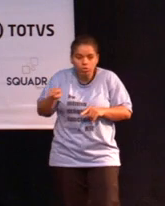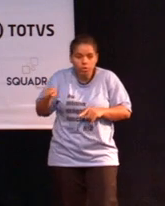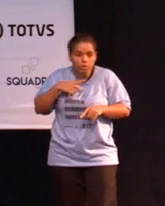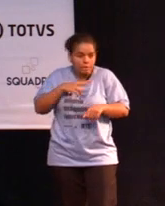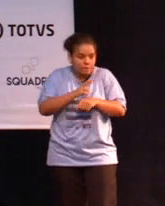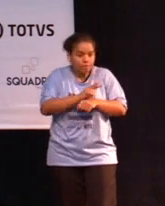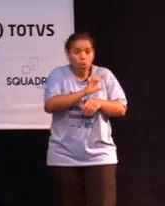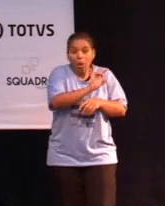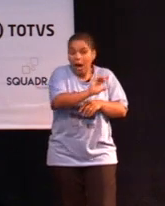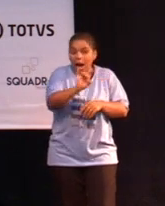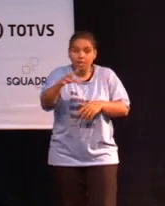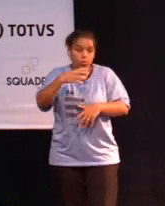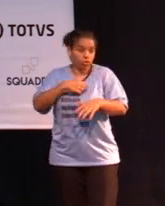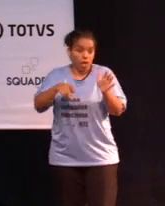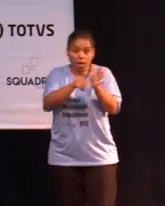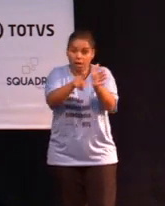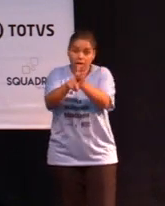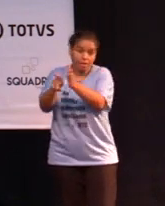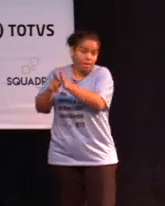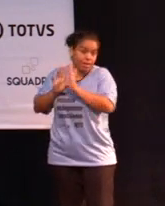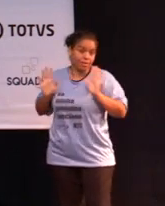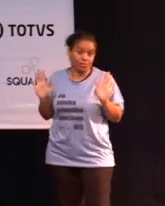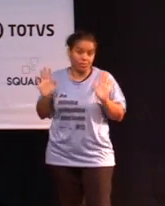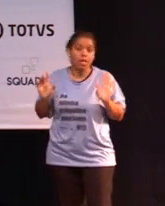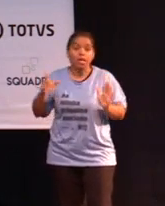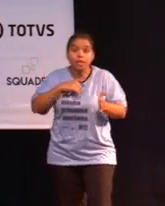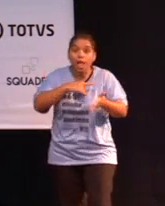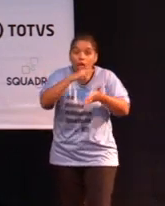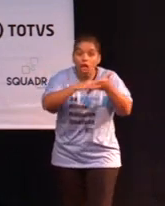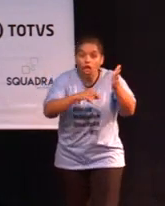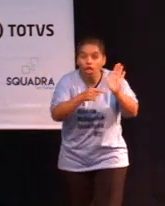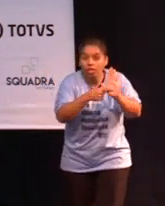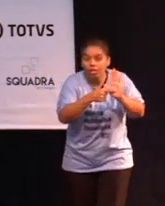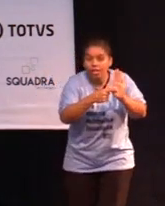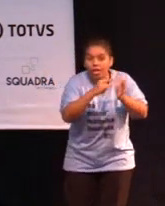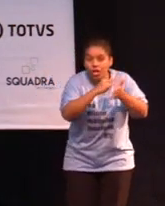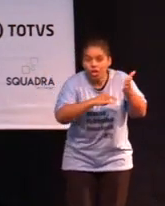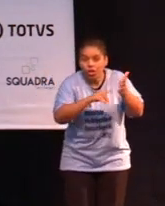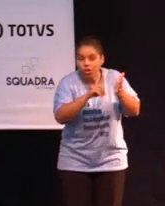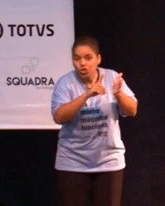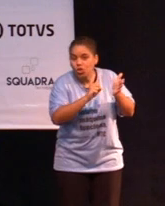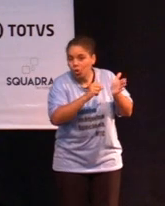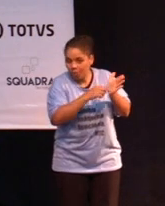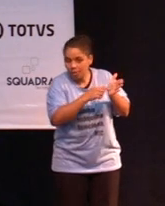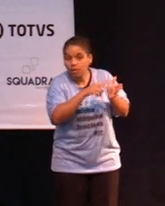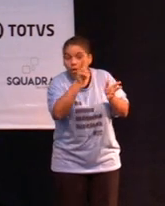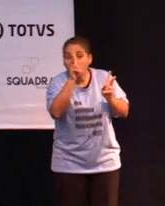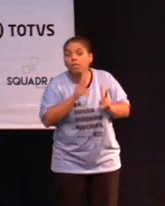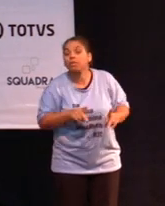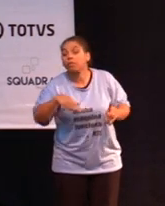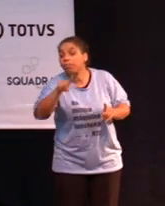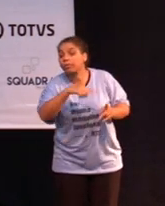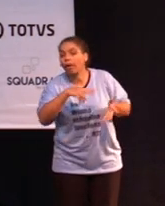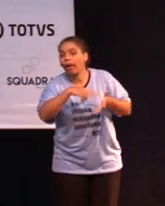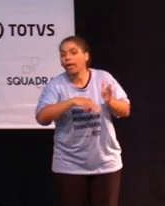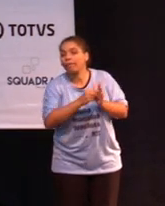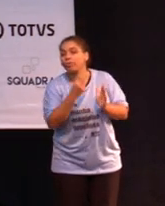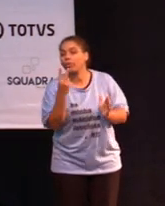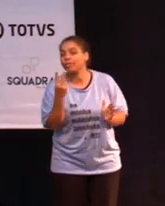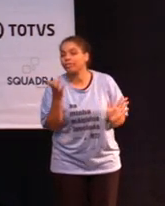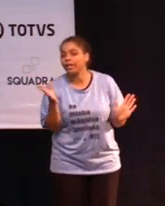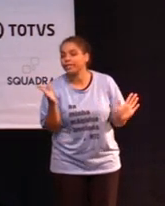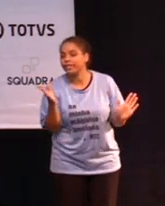então cada um fazer o seu jeito é por mais que tivesse documentação gente a documentação pessoal a galera só lê duas vezes lei quando